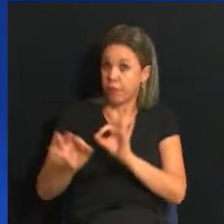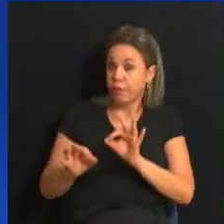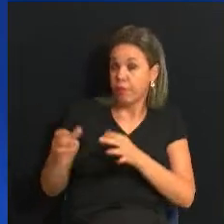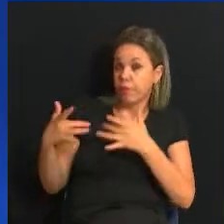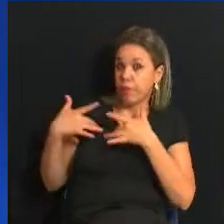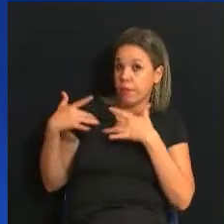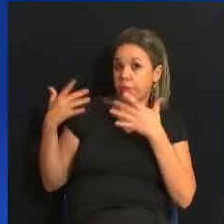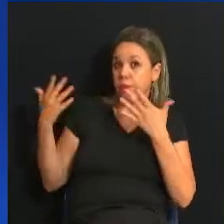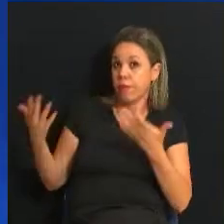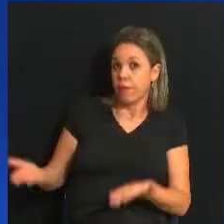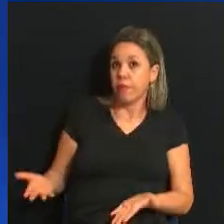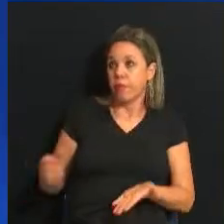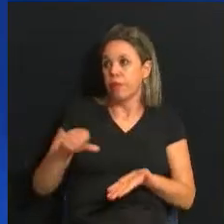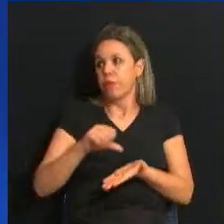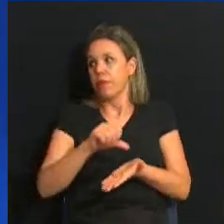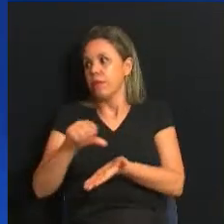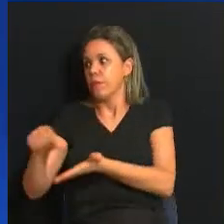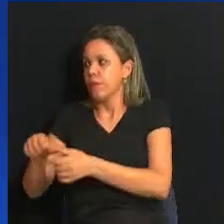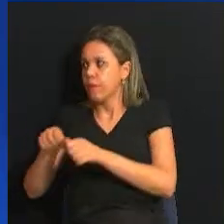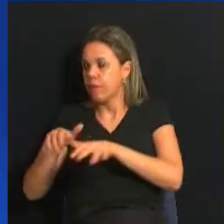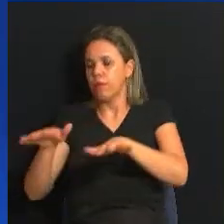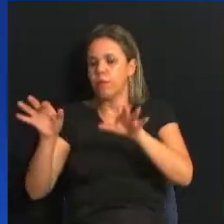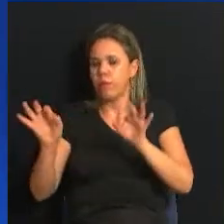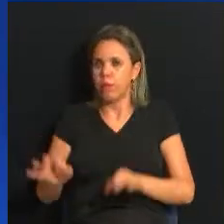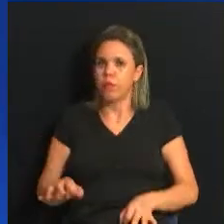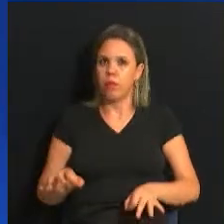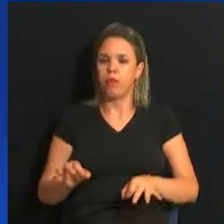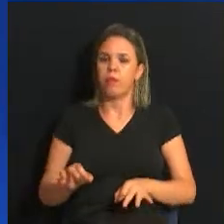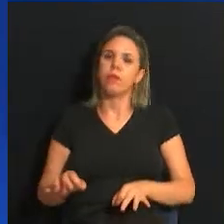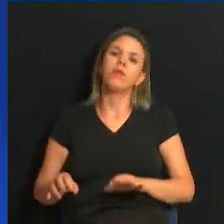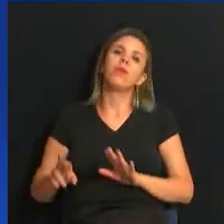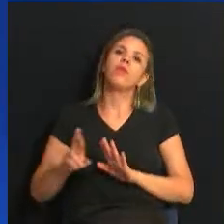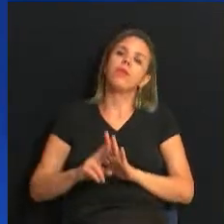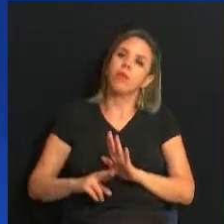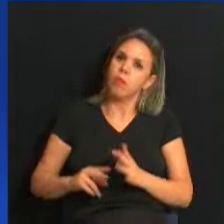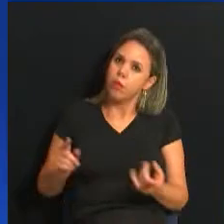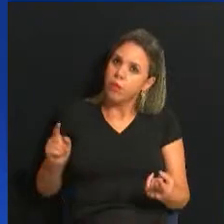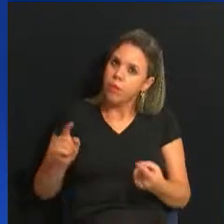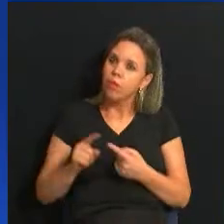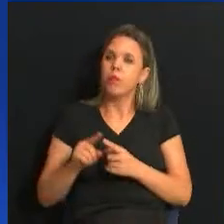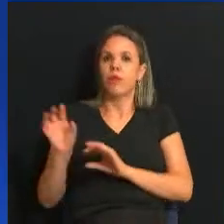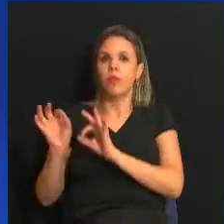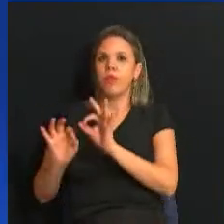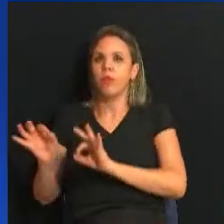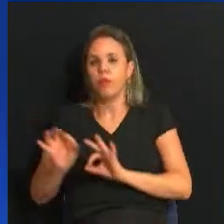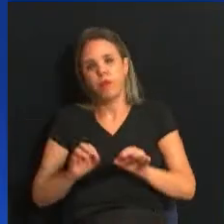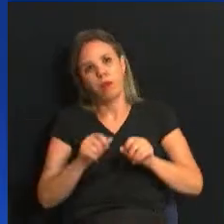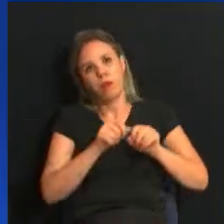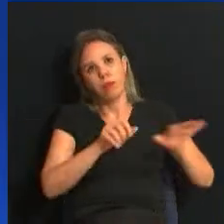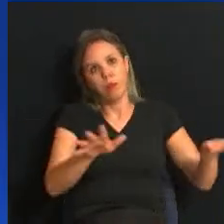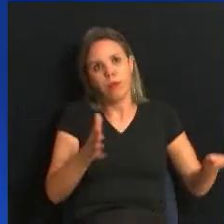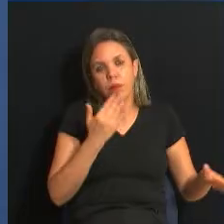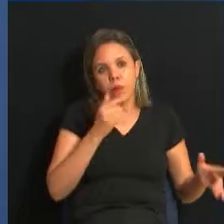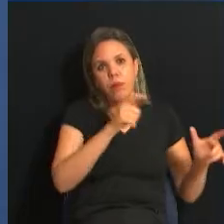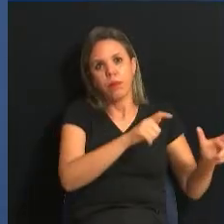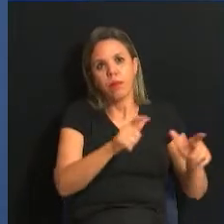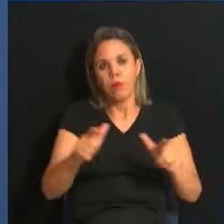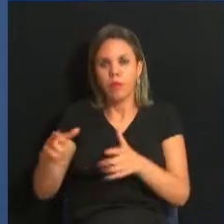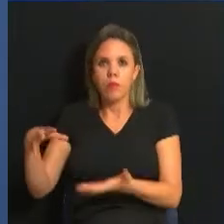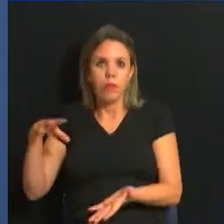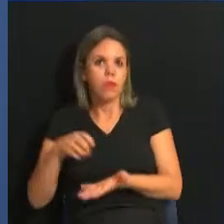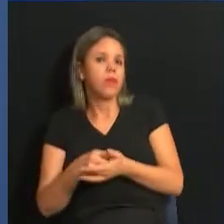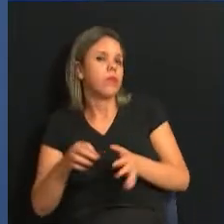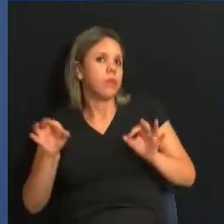doação nos pontos de distribuição. A medida tem o objetivo de organizar a distribuição nos locais cadastrados